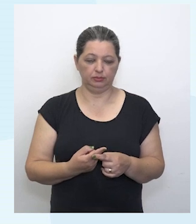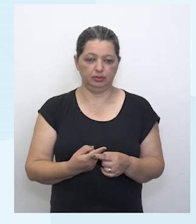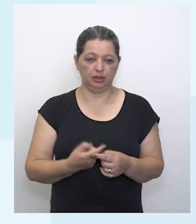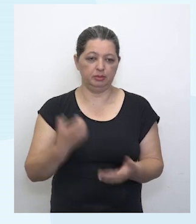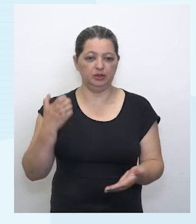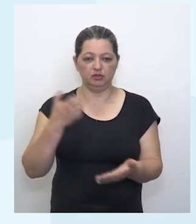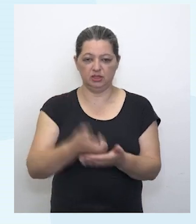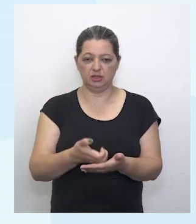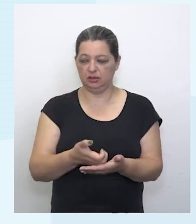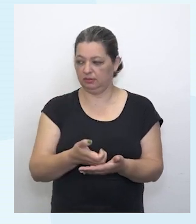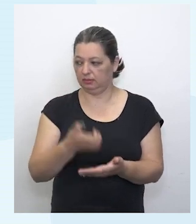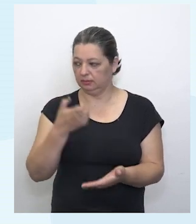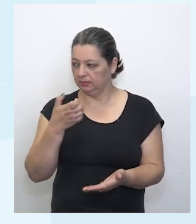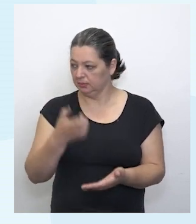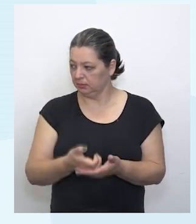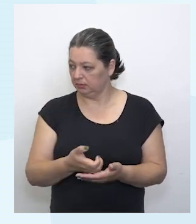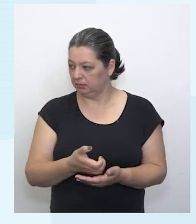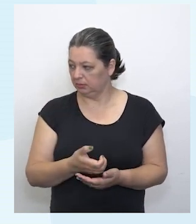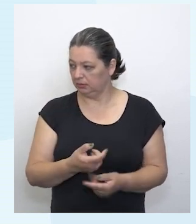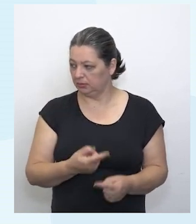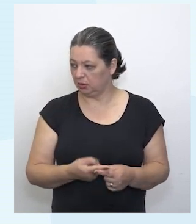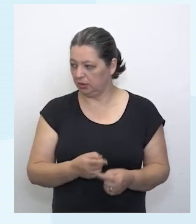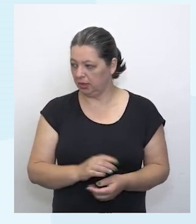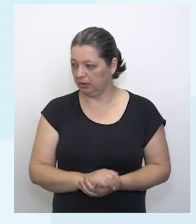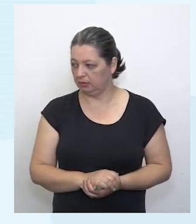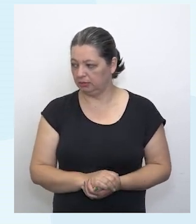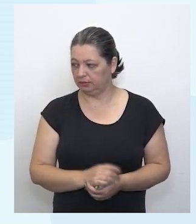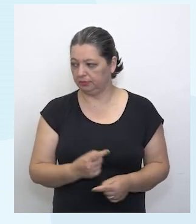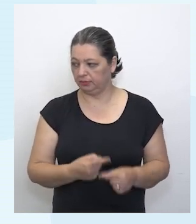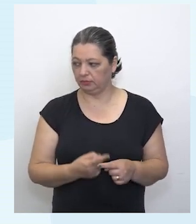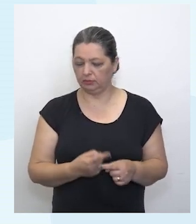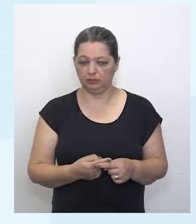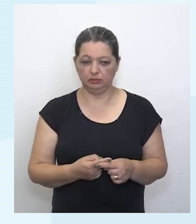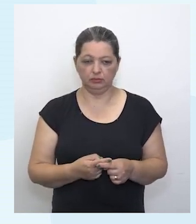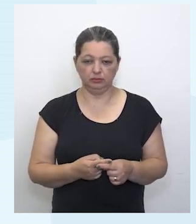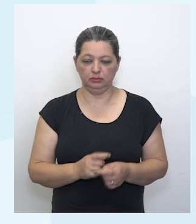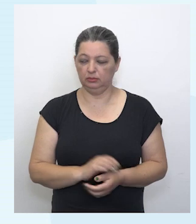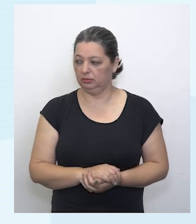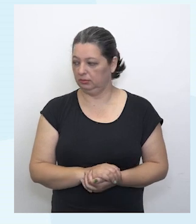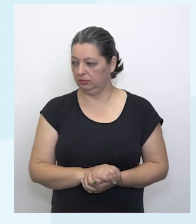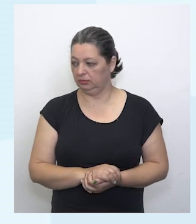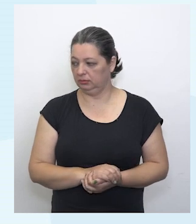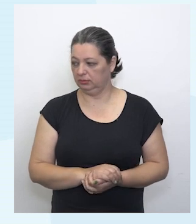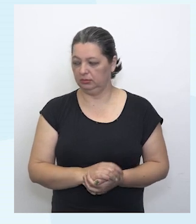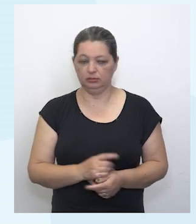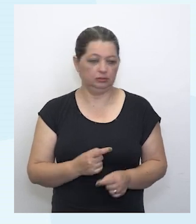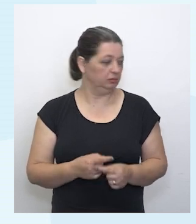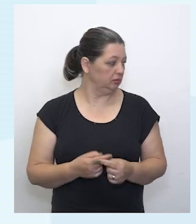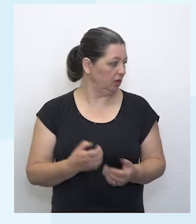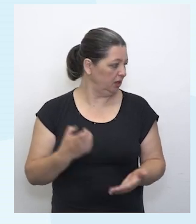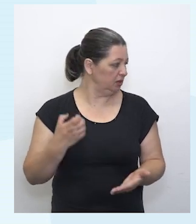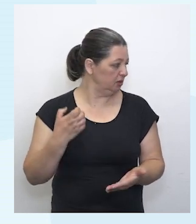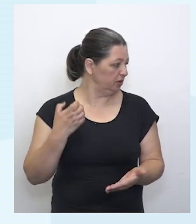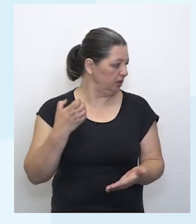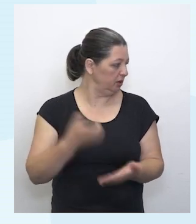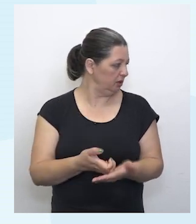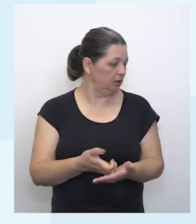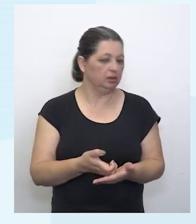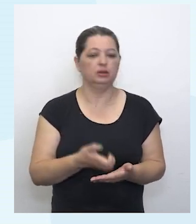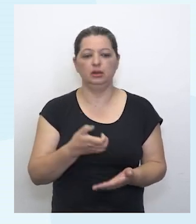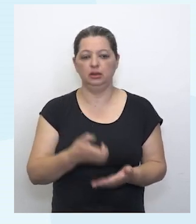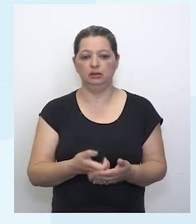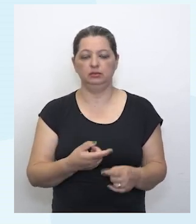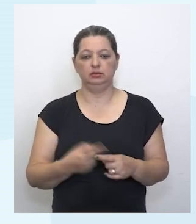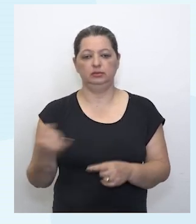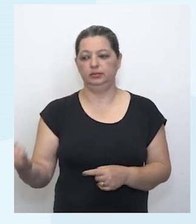C, seria interessante perguntar aos alunos o que eles entendem sobre desconto. É importante também eles socializarem,